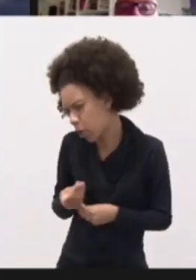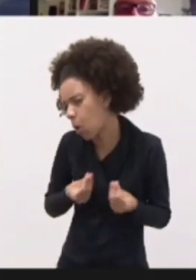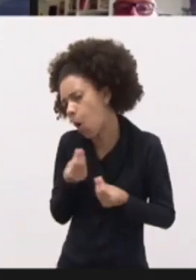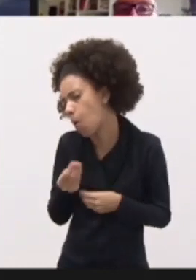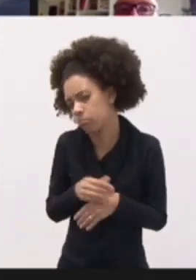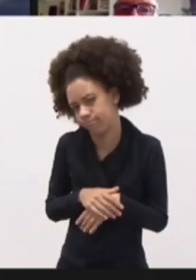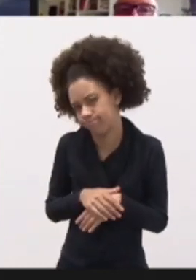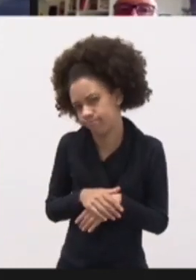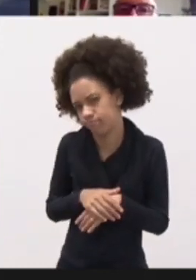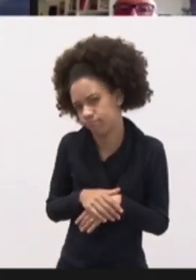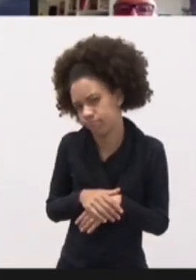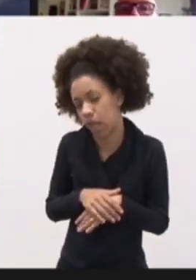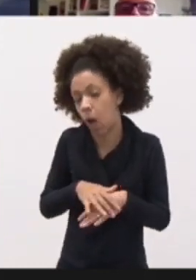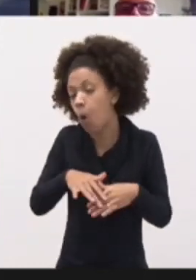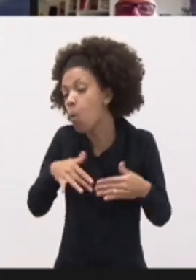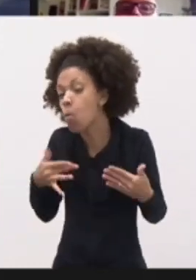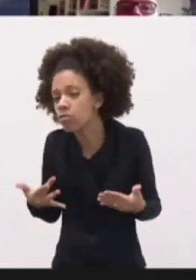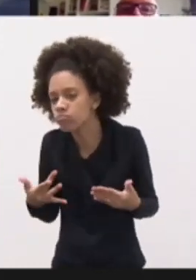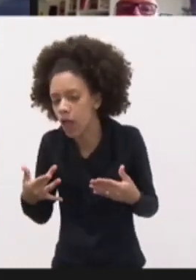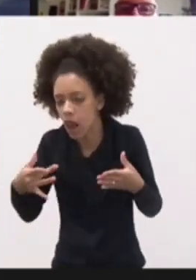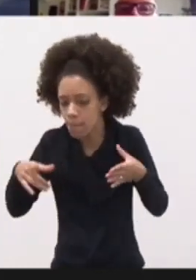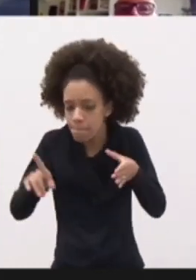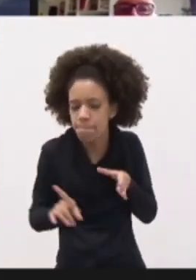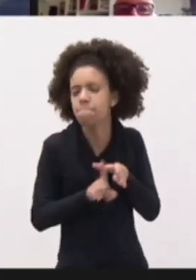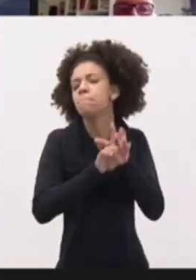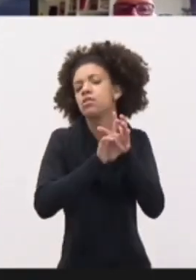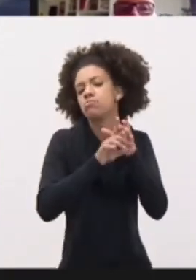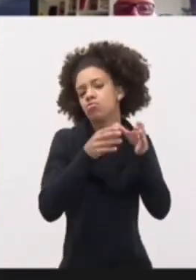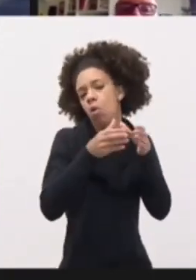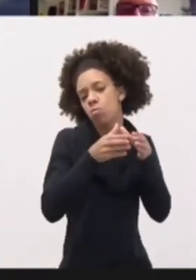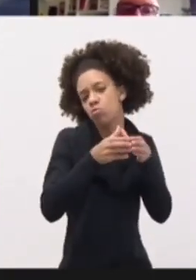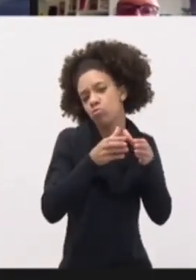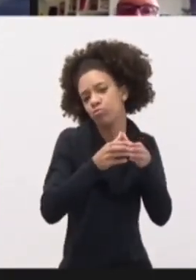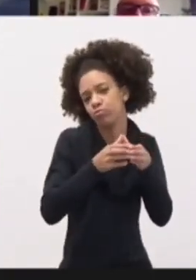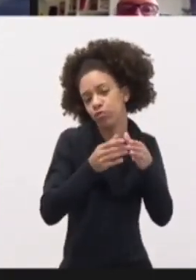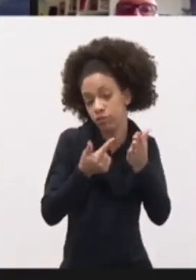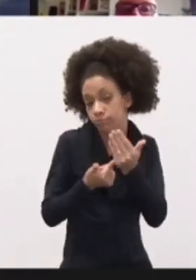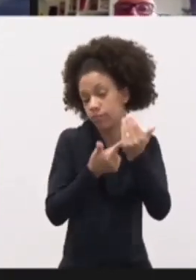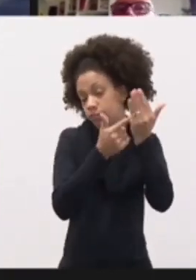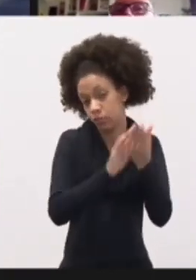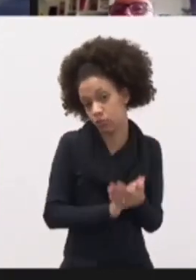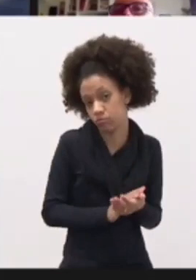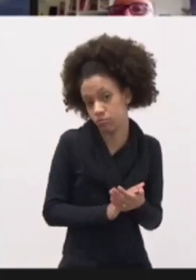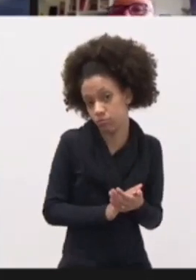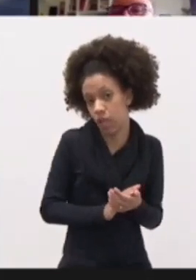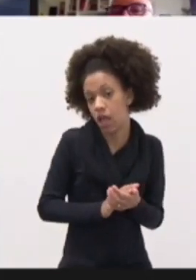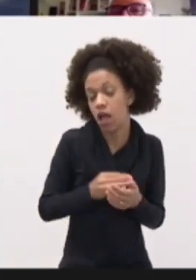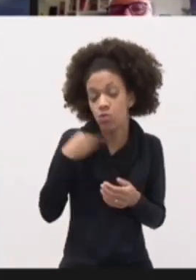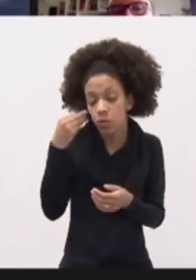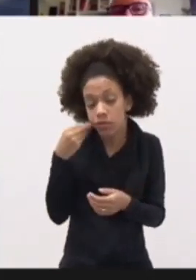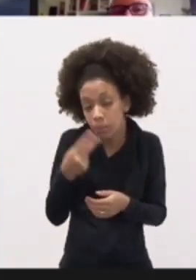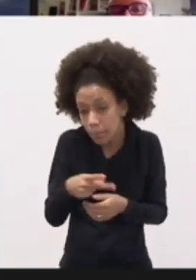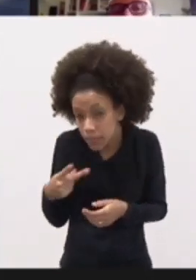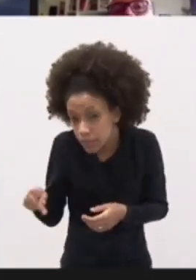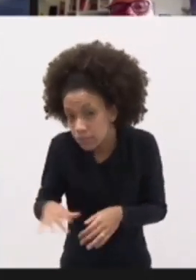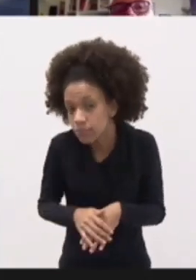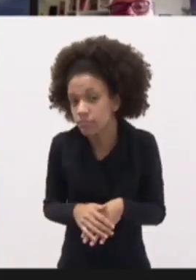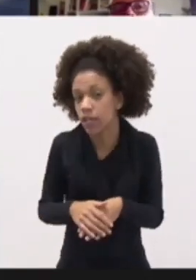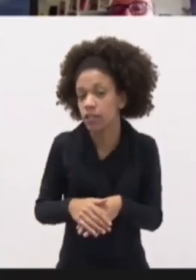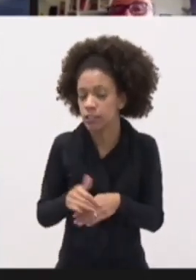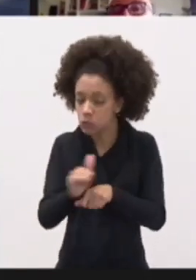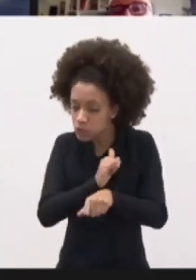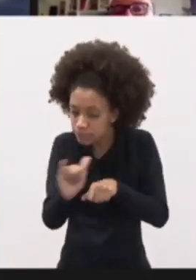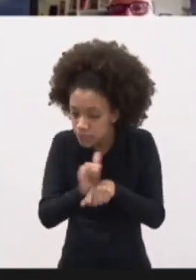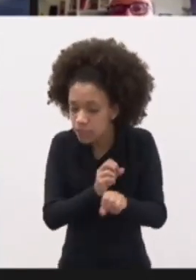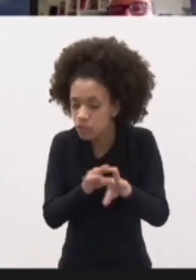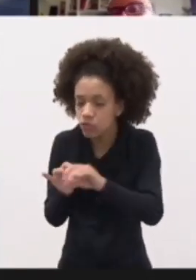Quando ela incorporou a tecnologia às experiências de aprendizagem dos alunos e às suas estratégias de ensino. Ou seja, são